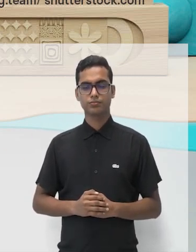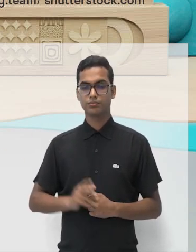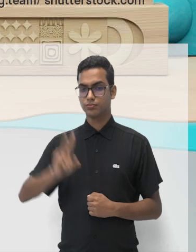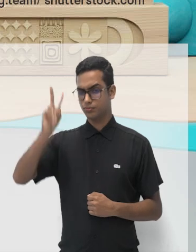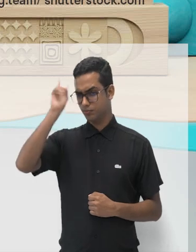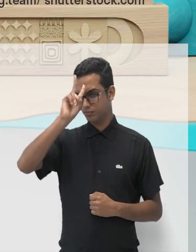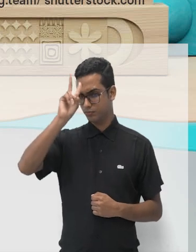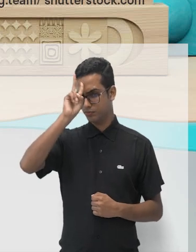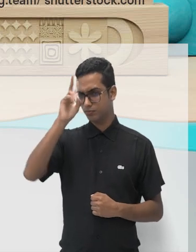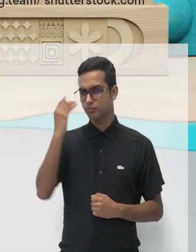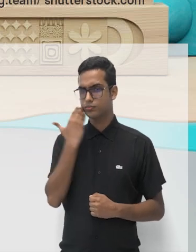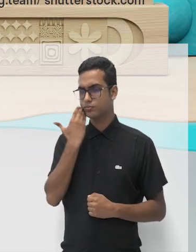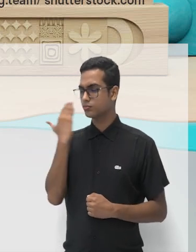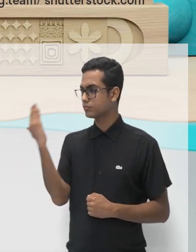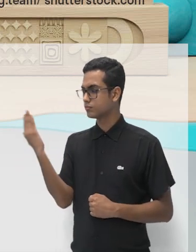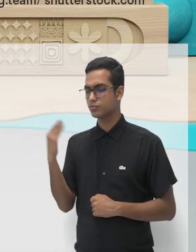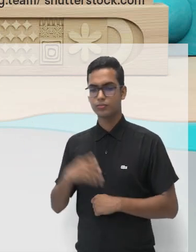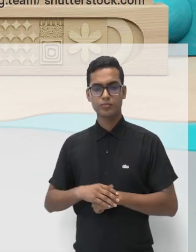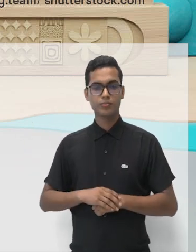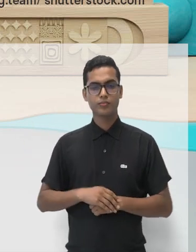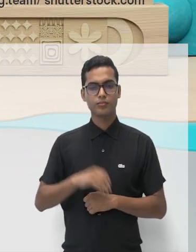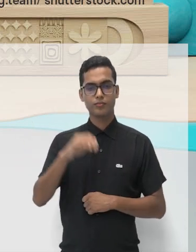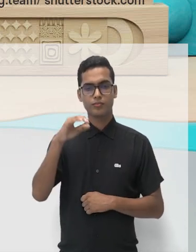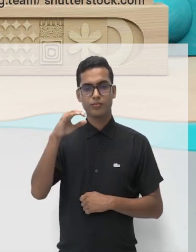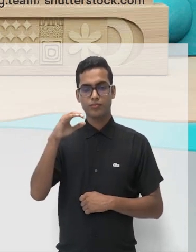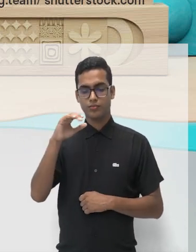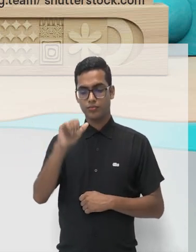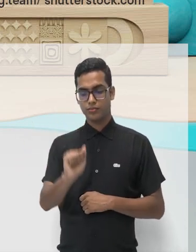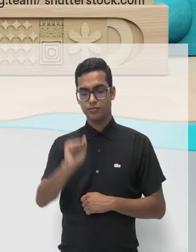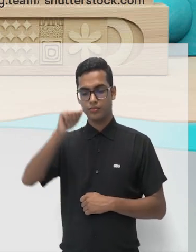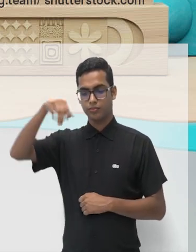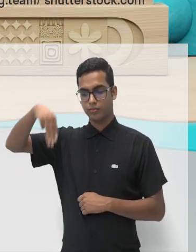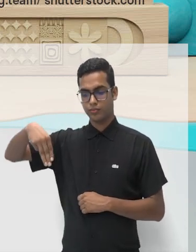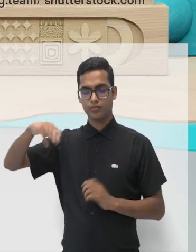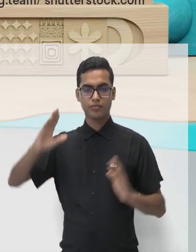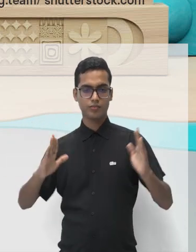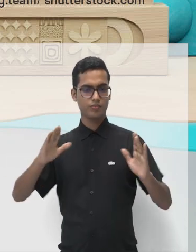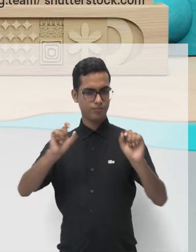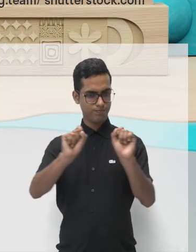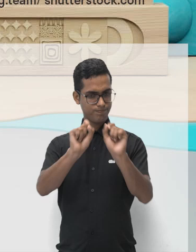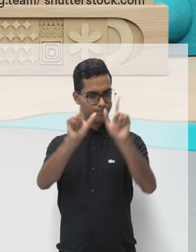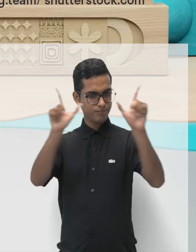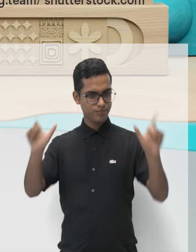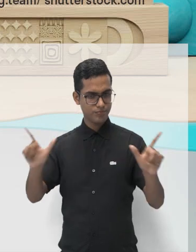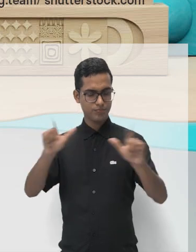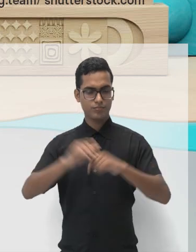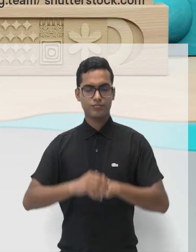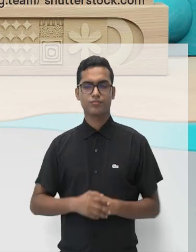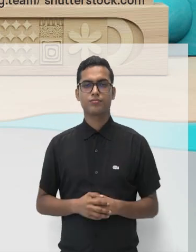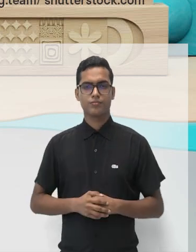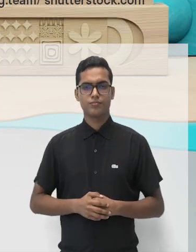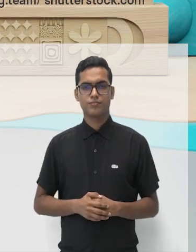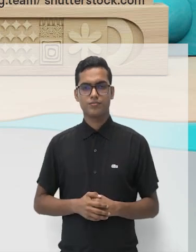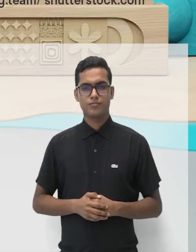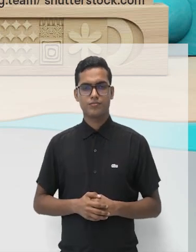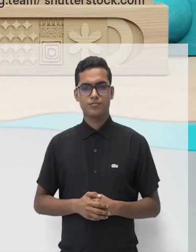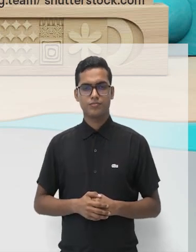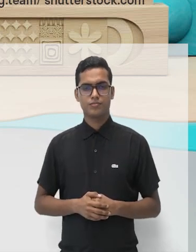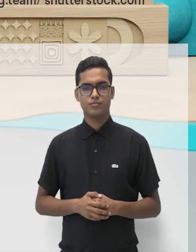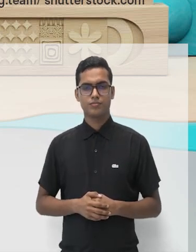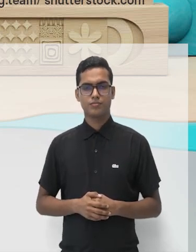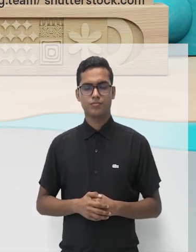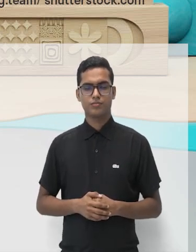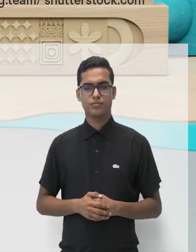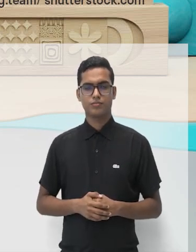esse a.m. é para período do dia, tá bom? I do homework at 9 a.m. Eu